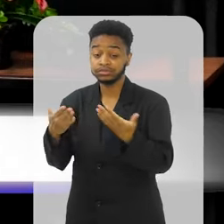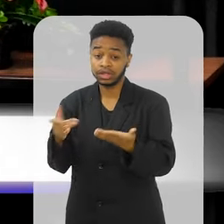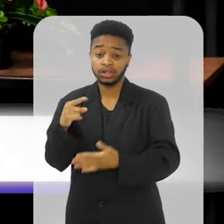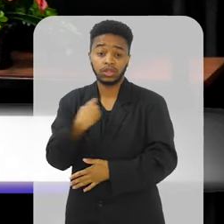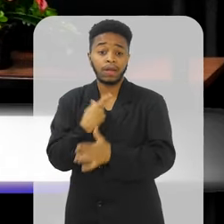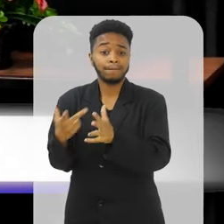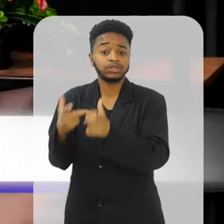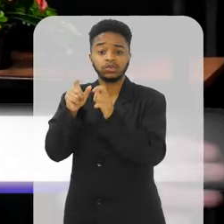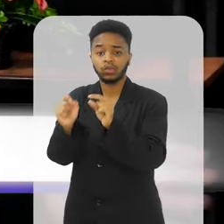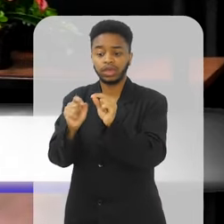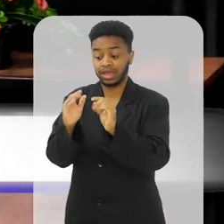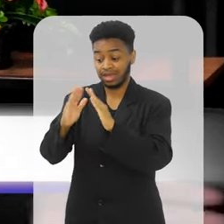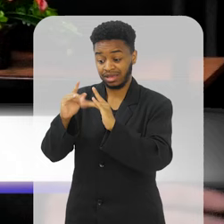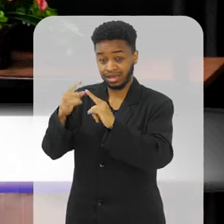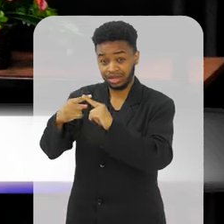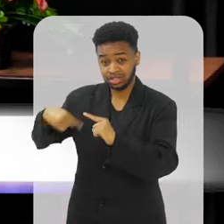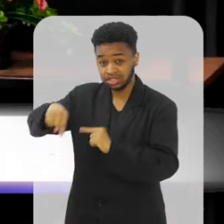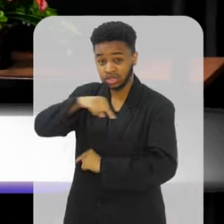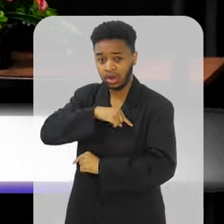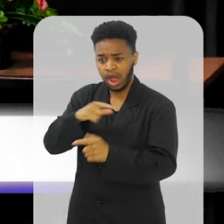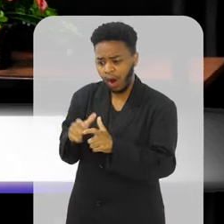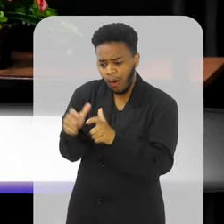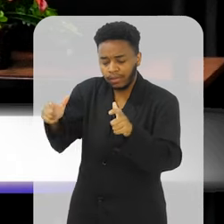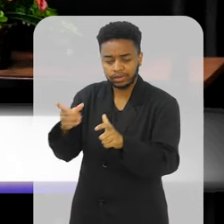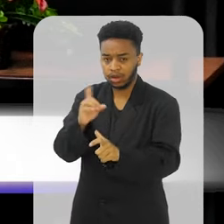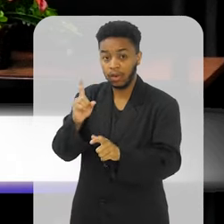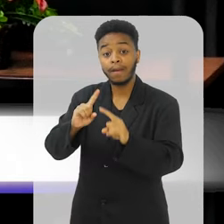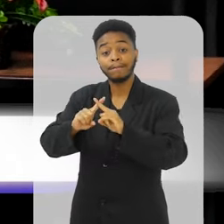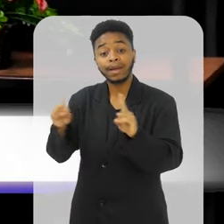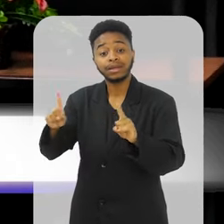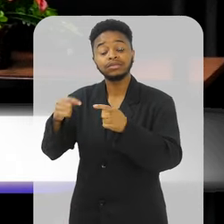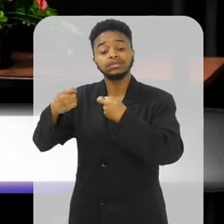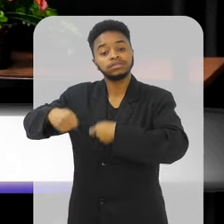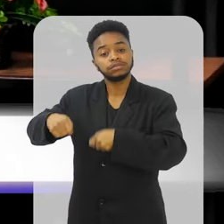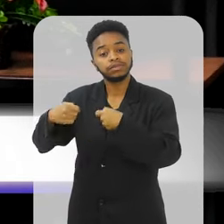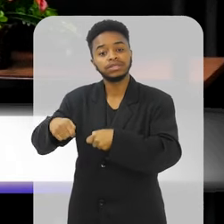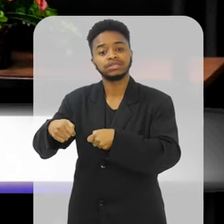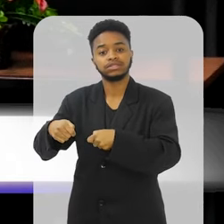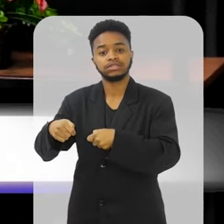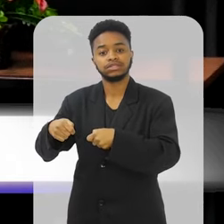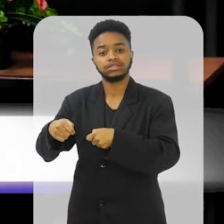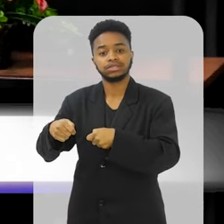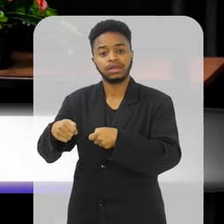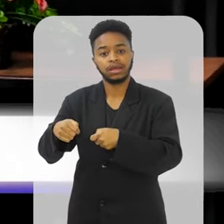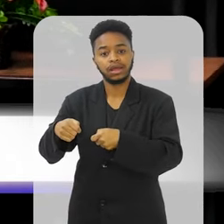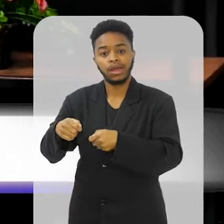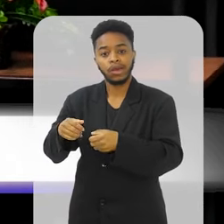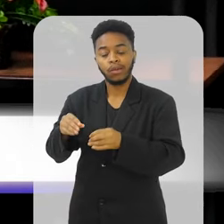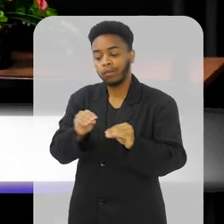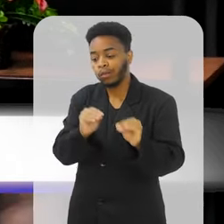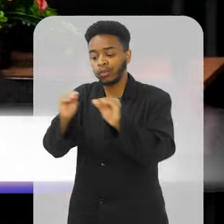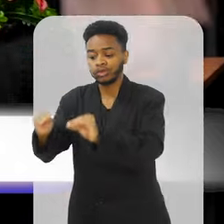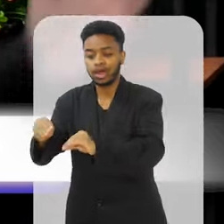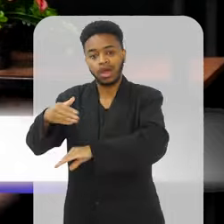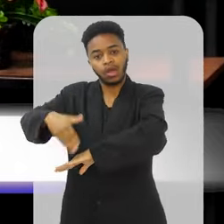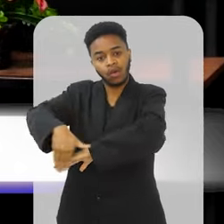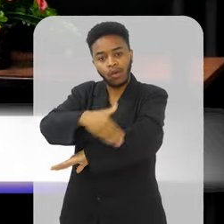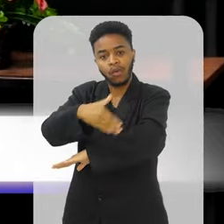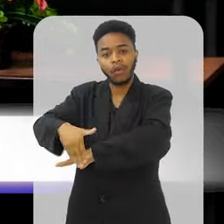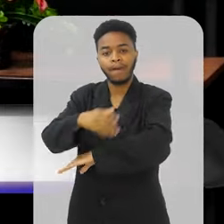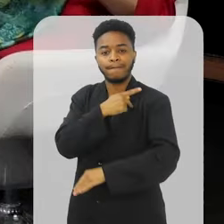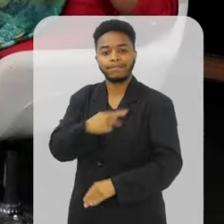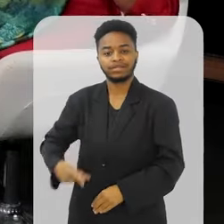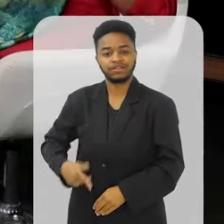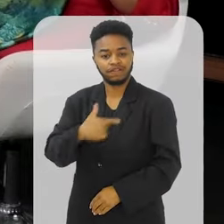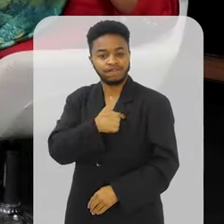Nossa ela ela não não expande ela não alarga então foi preciso irmos para Presidente Vargas com uma infraestrutura eu